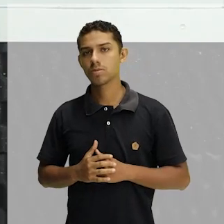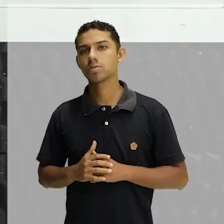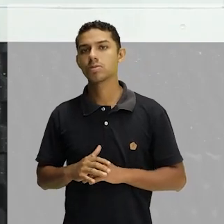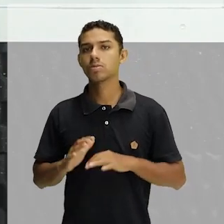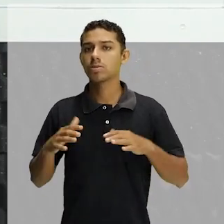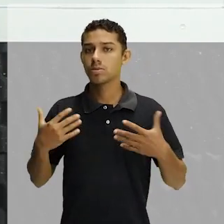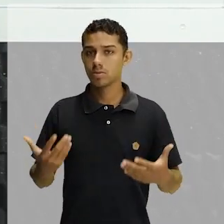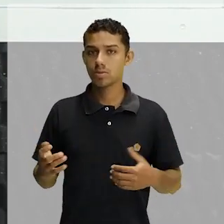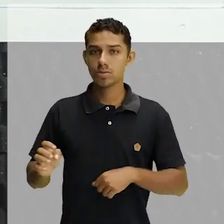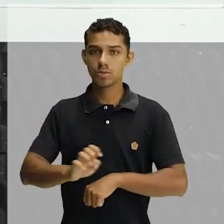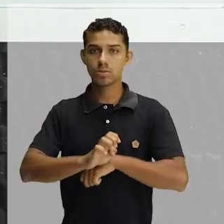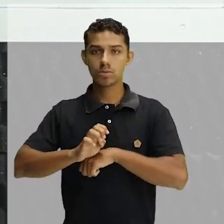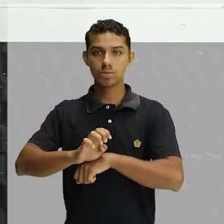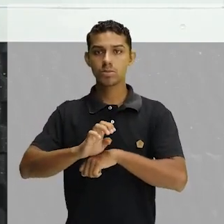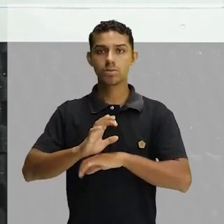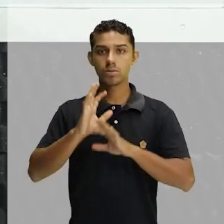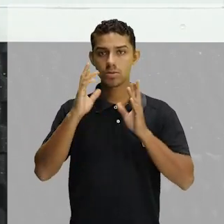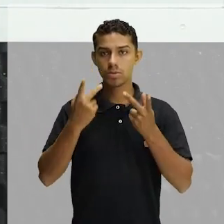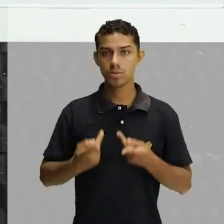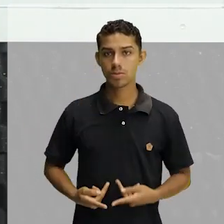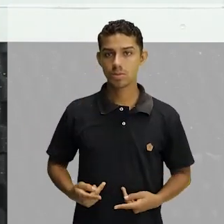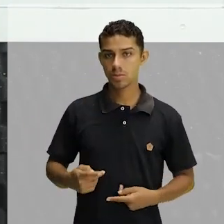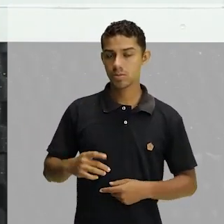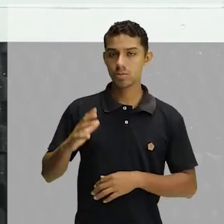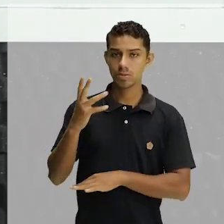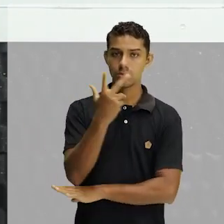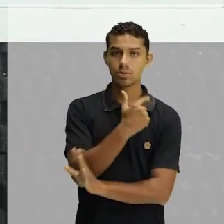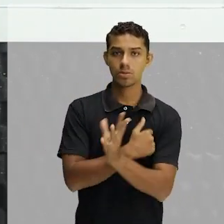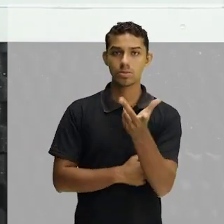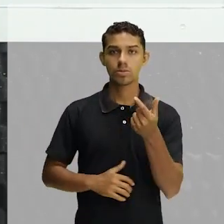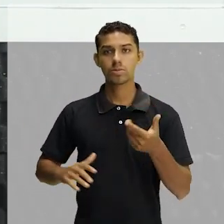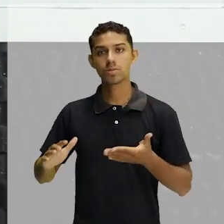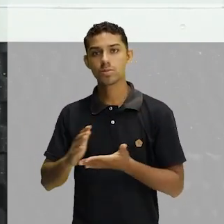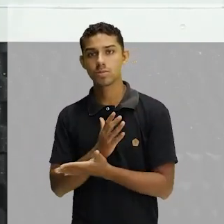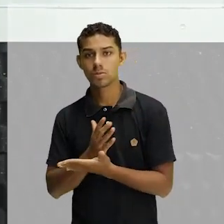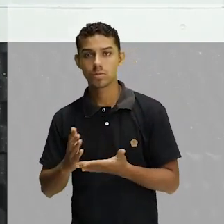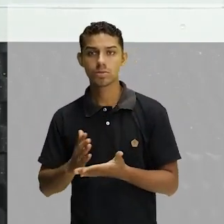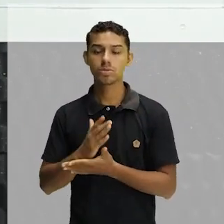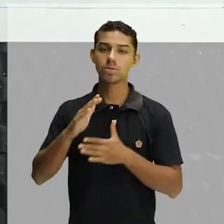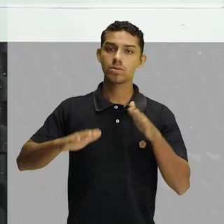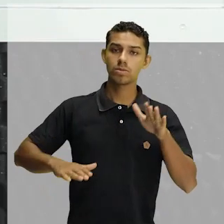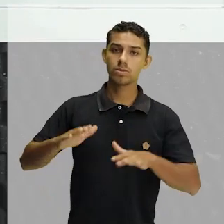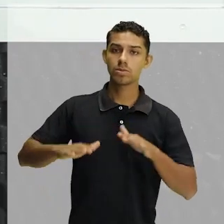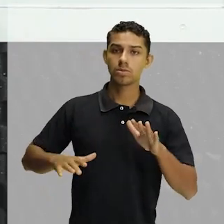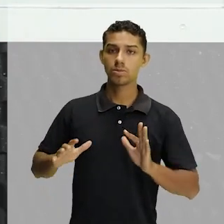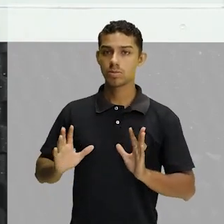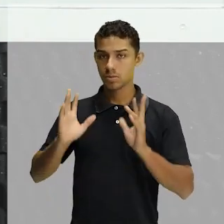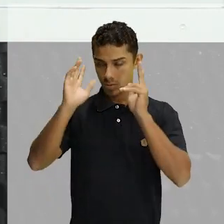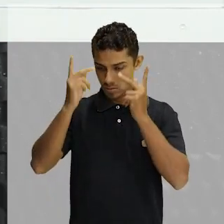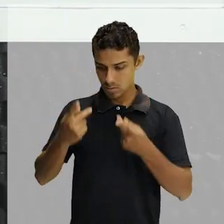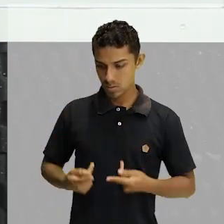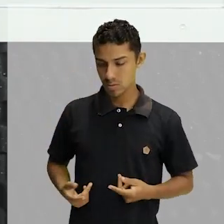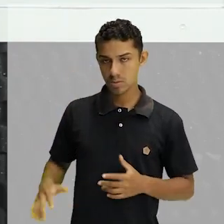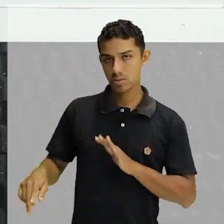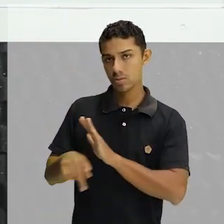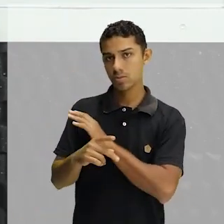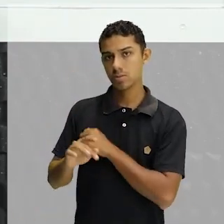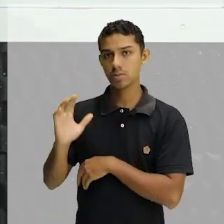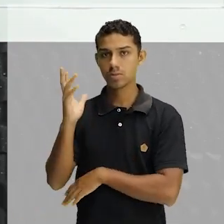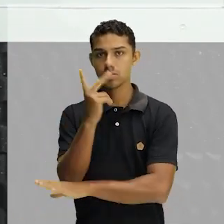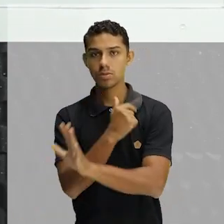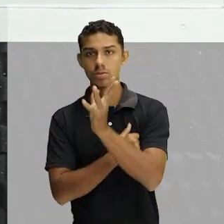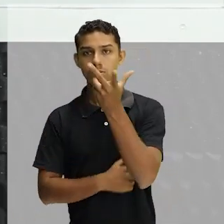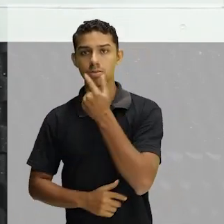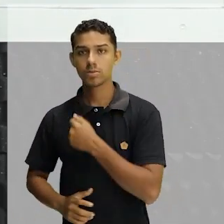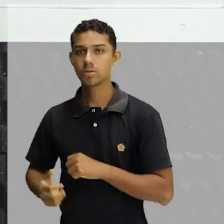de natureza, nós tínhamos determinadas peculiaridades, certo? Onde a natureza, os elementos da natureza